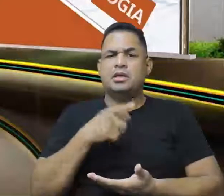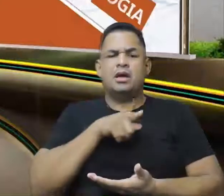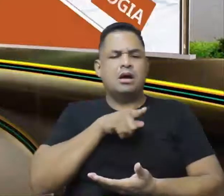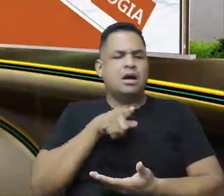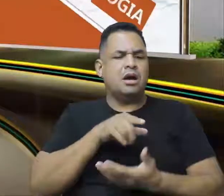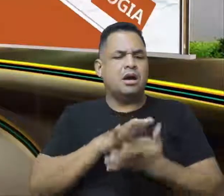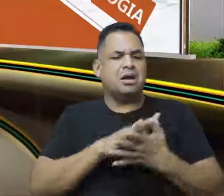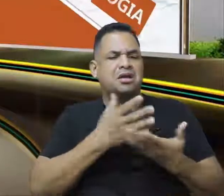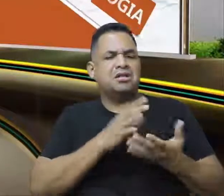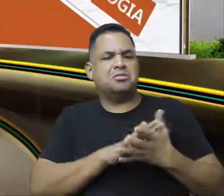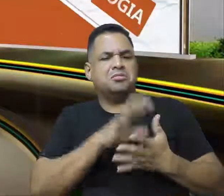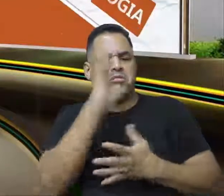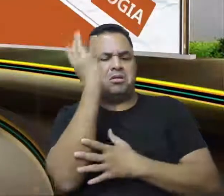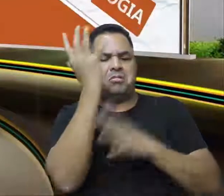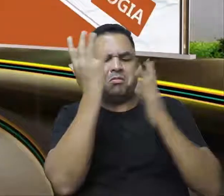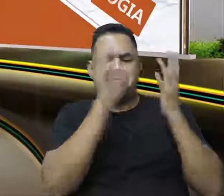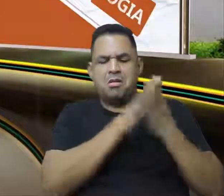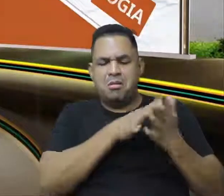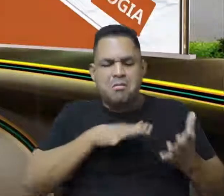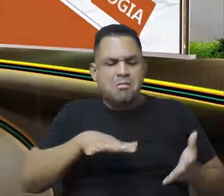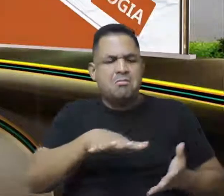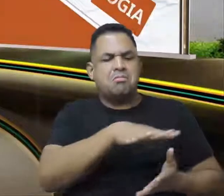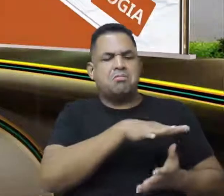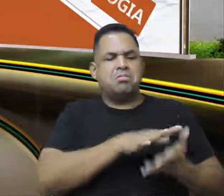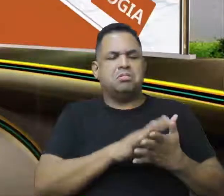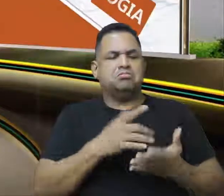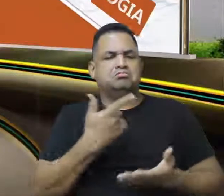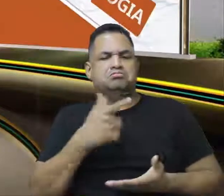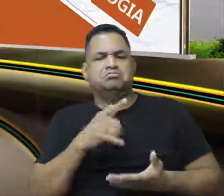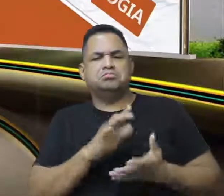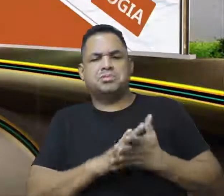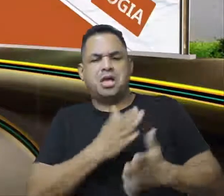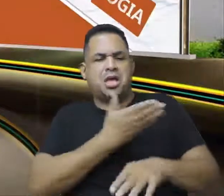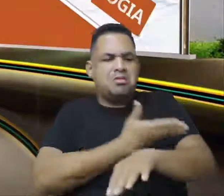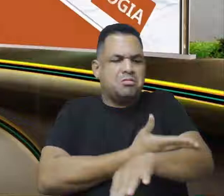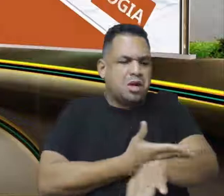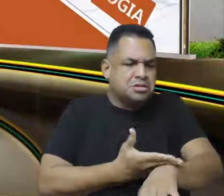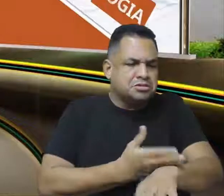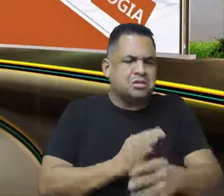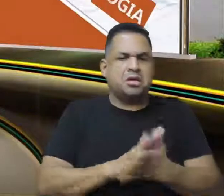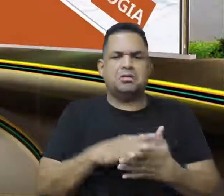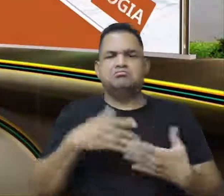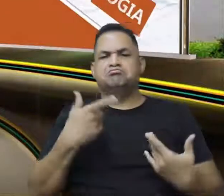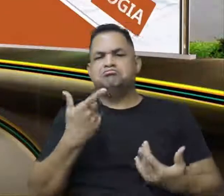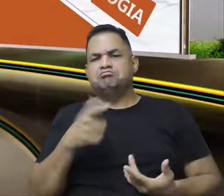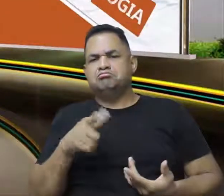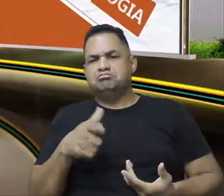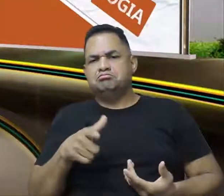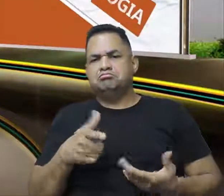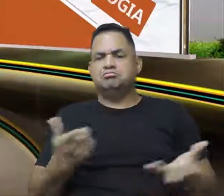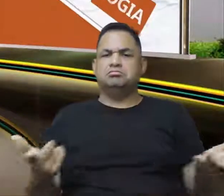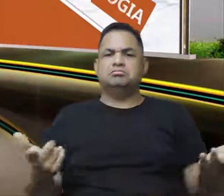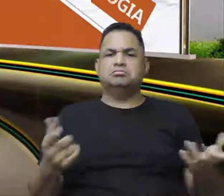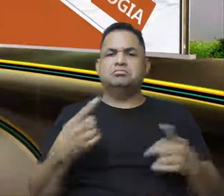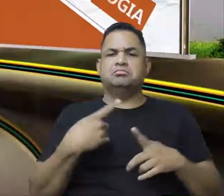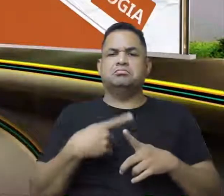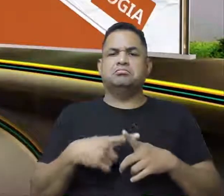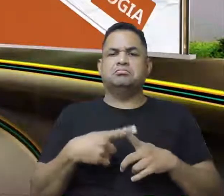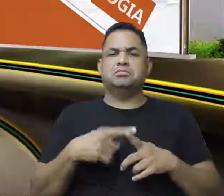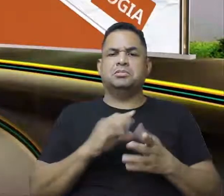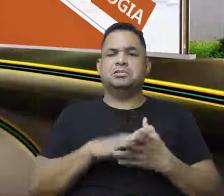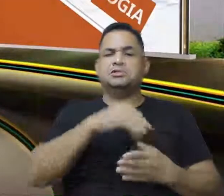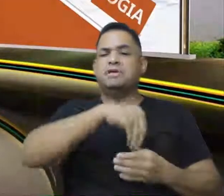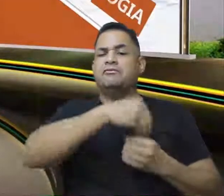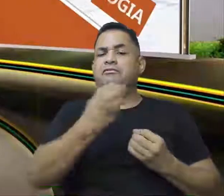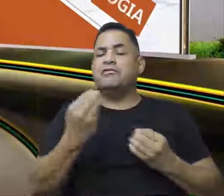era selvagem, né? Que não tinha civilização, que ninguém era civilizado. Por quê? Porque a gente estava fora